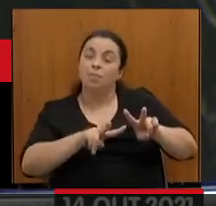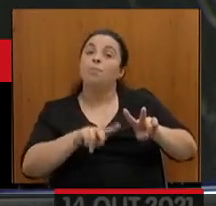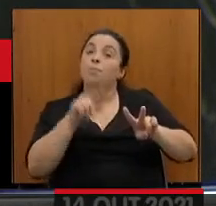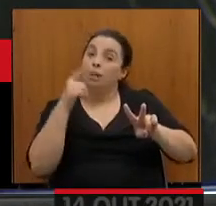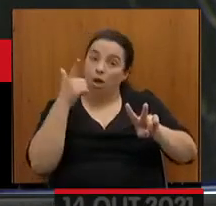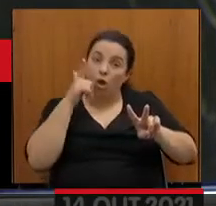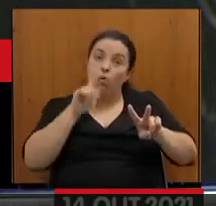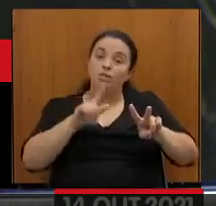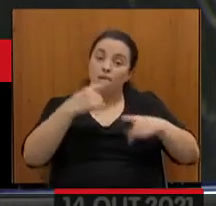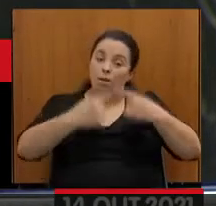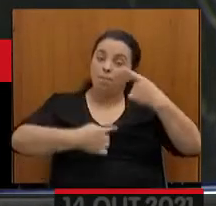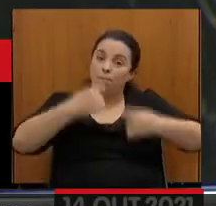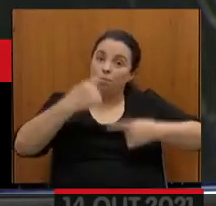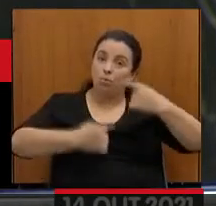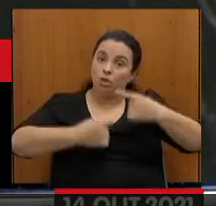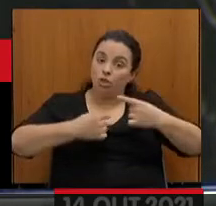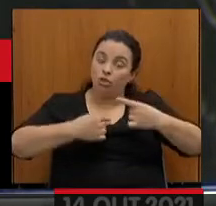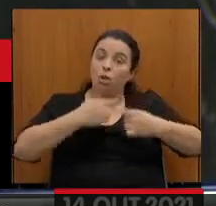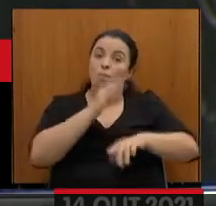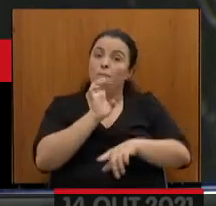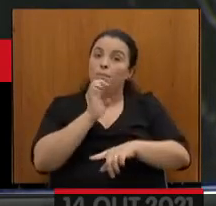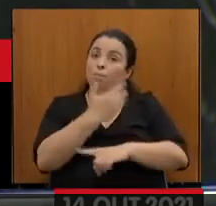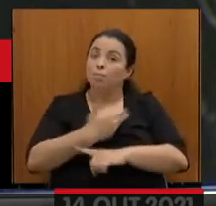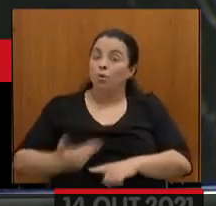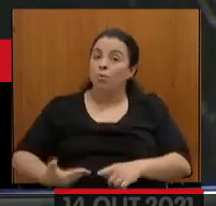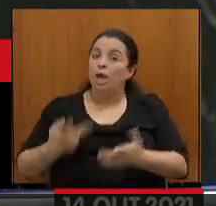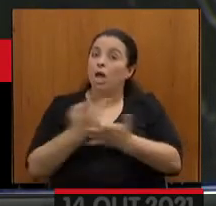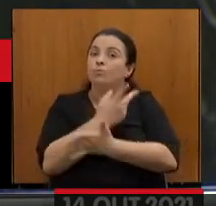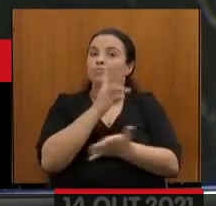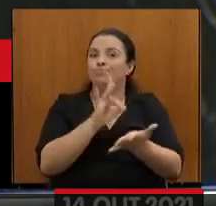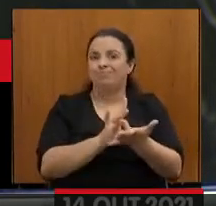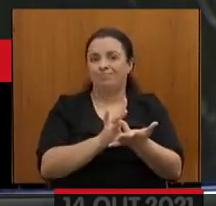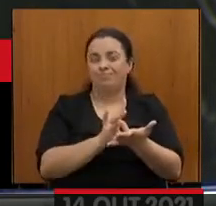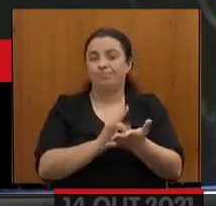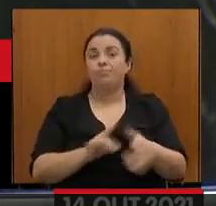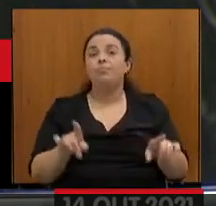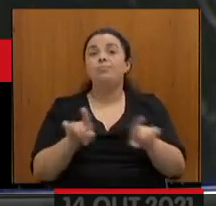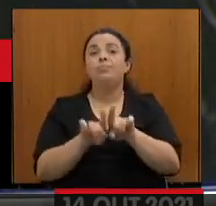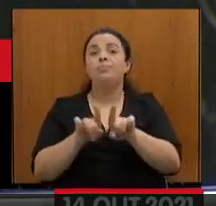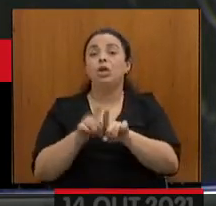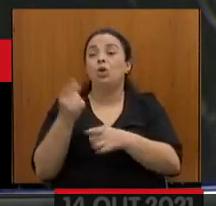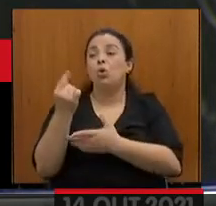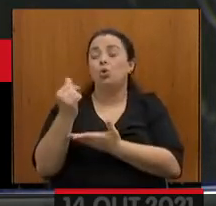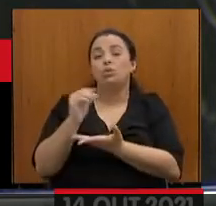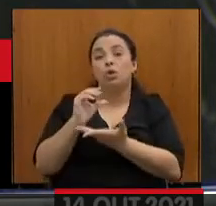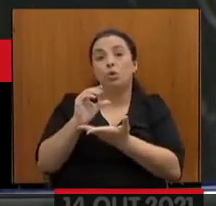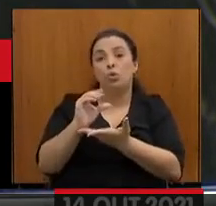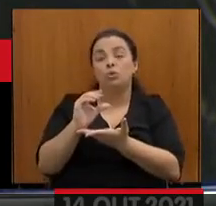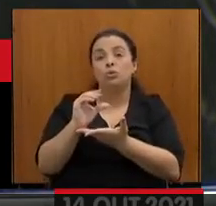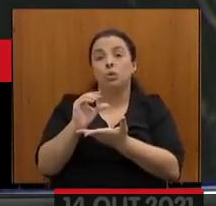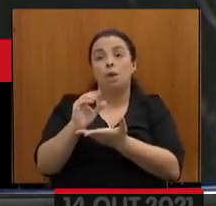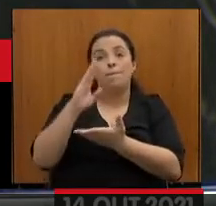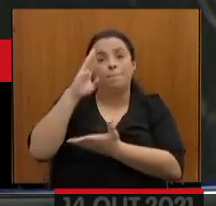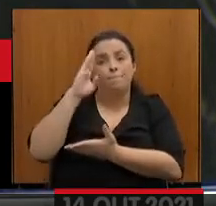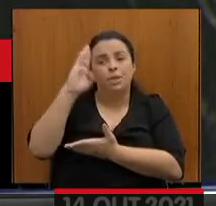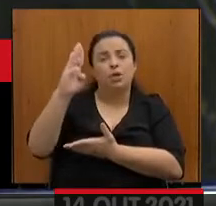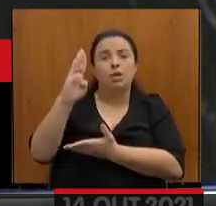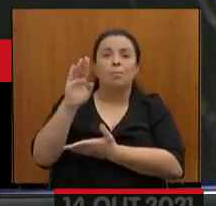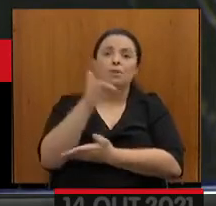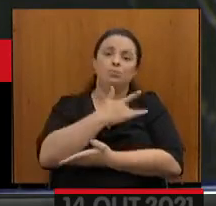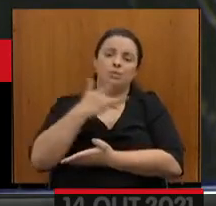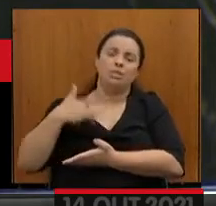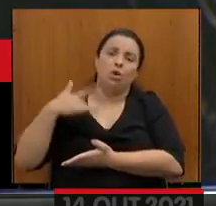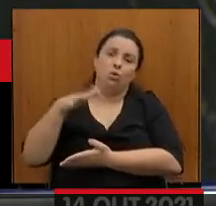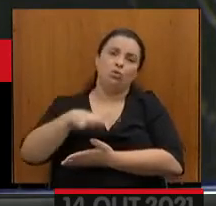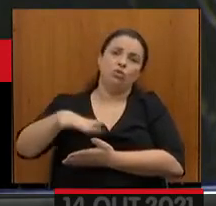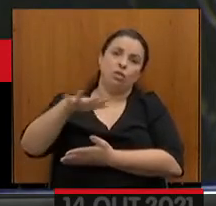Priorizar os recursos para a área da saúde, não apenas para a aquisição dos equipamentos, né,